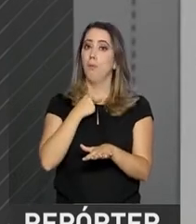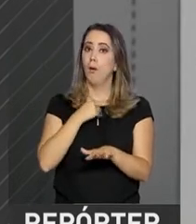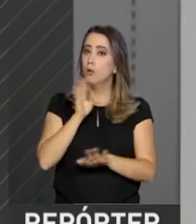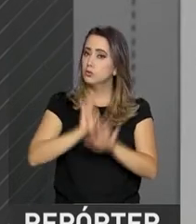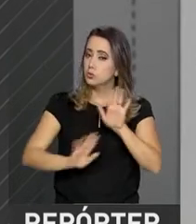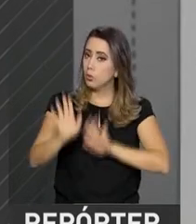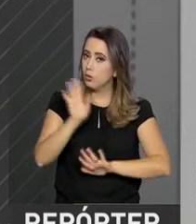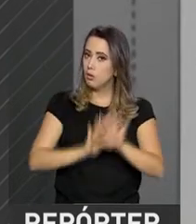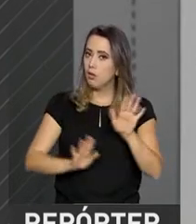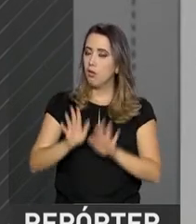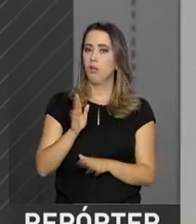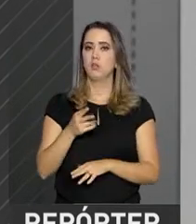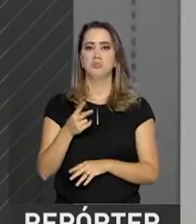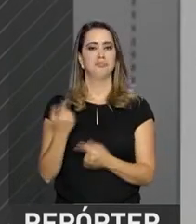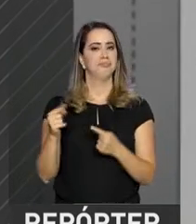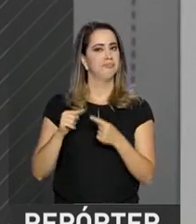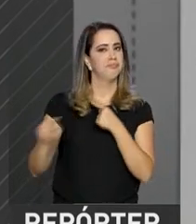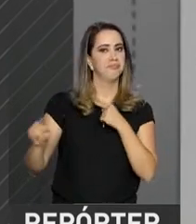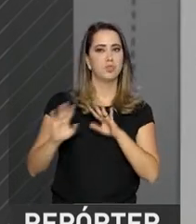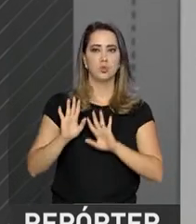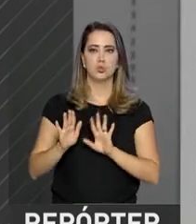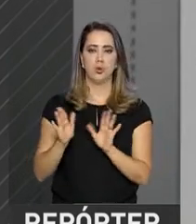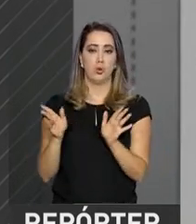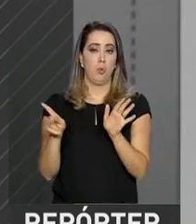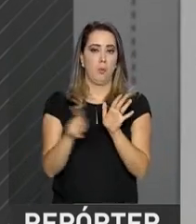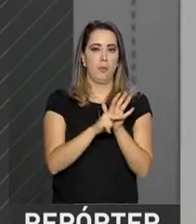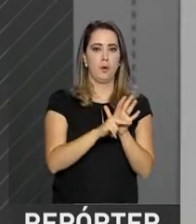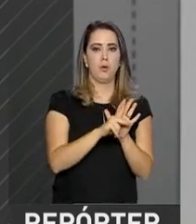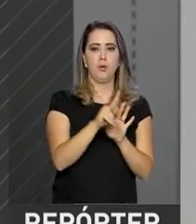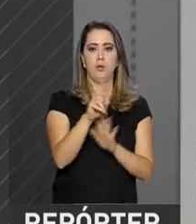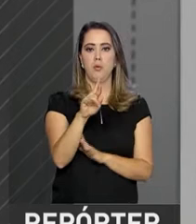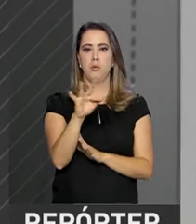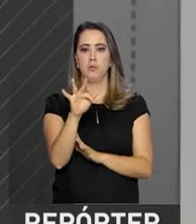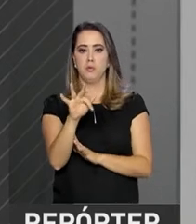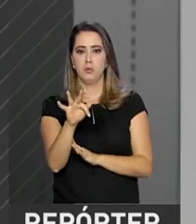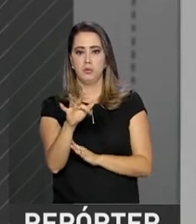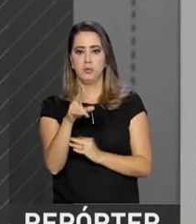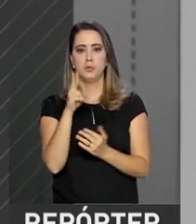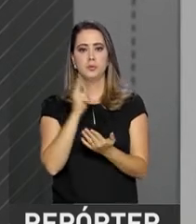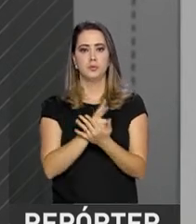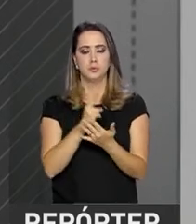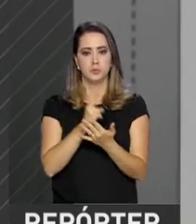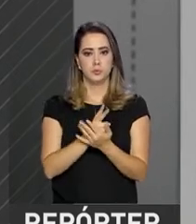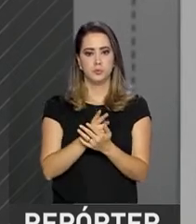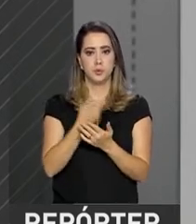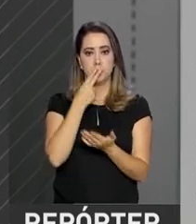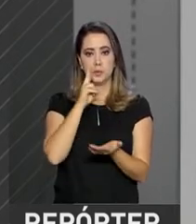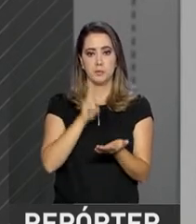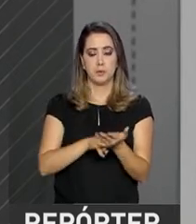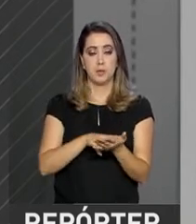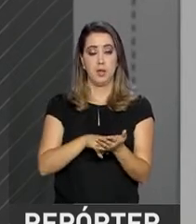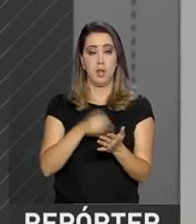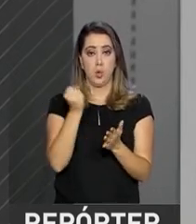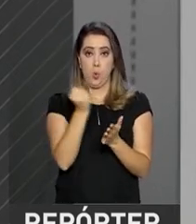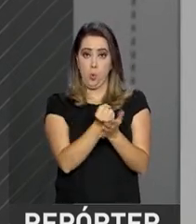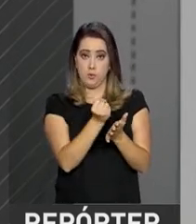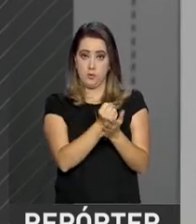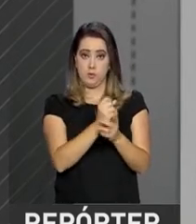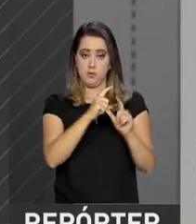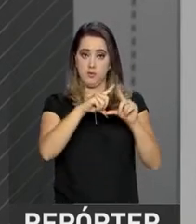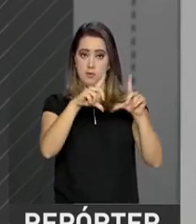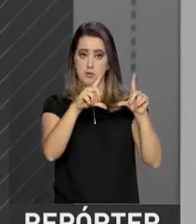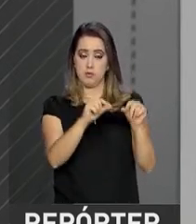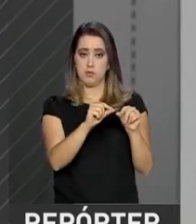não tem nenhuma relação com o site da receita federal apesar da carta apresentar o selo da receita federal o